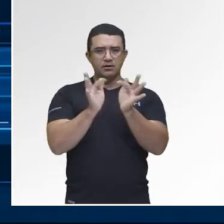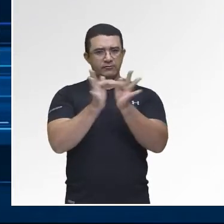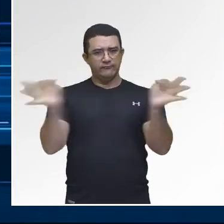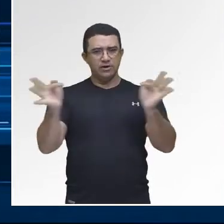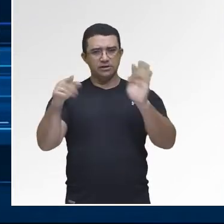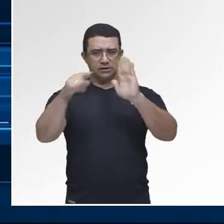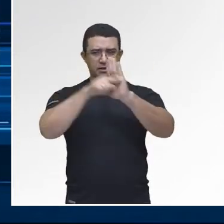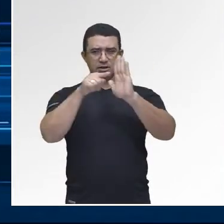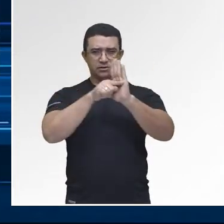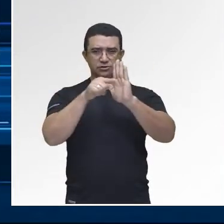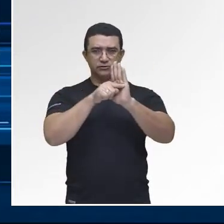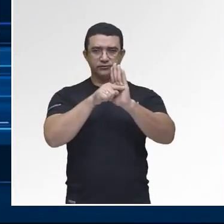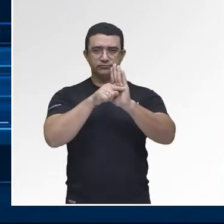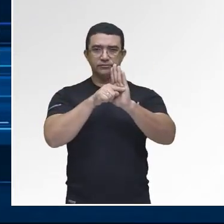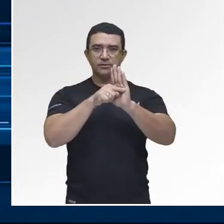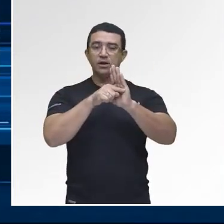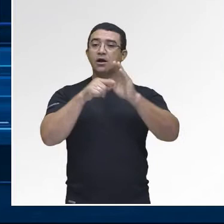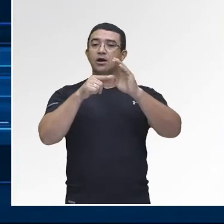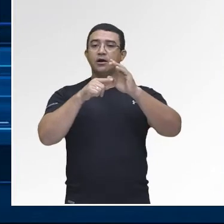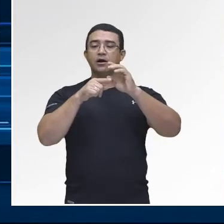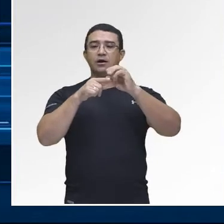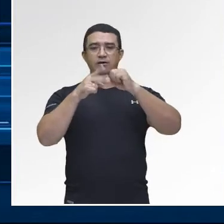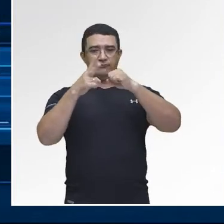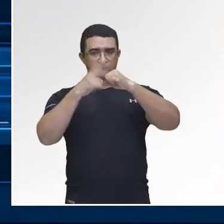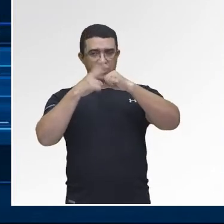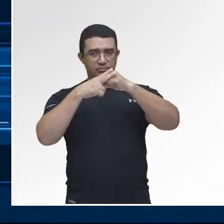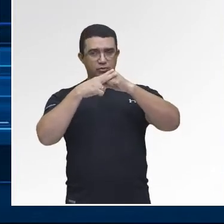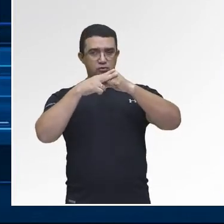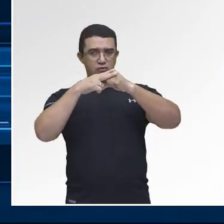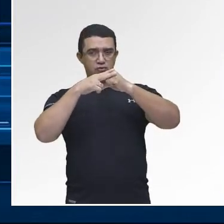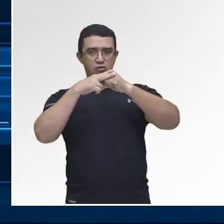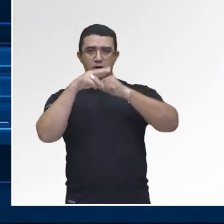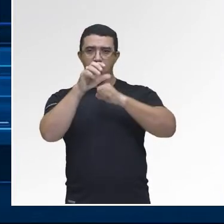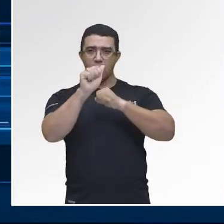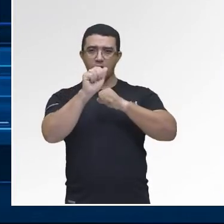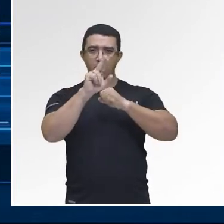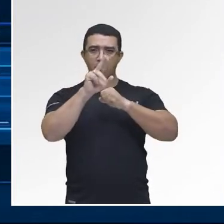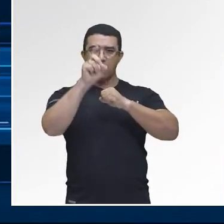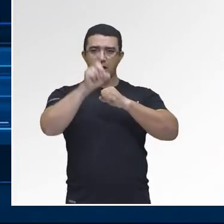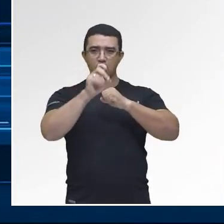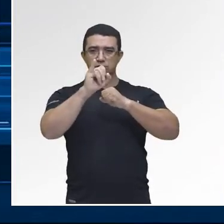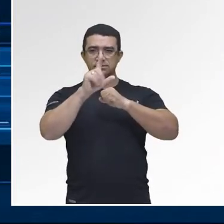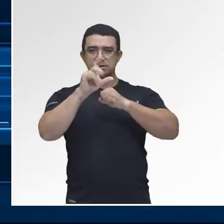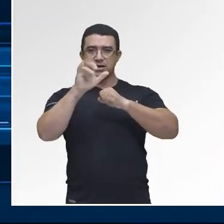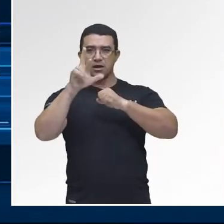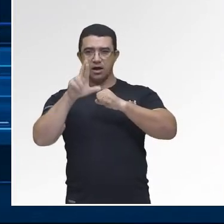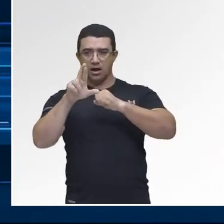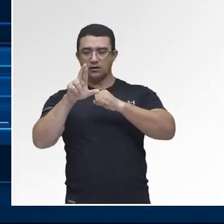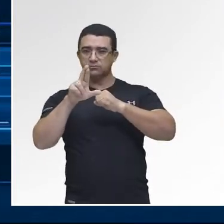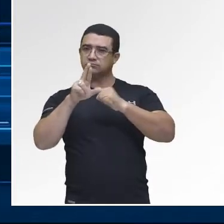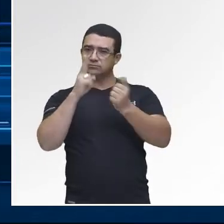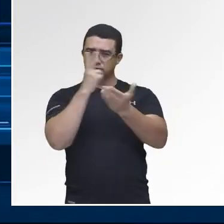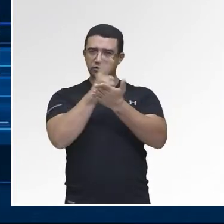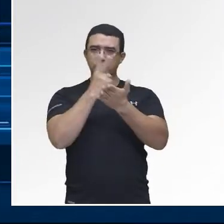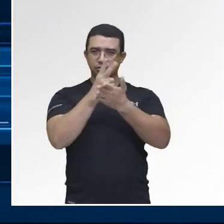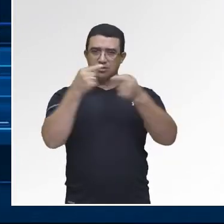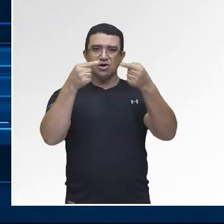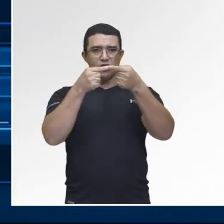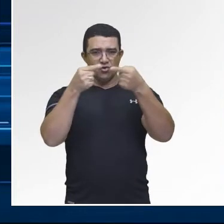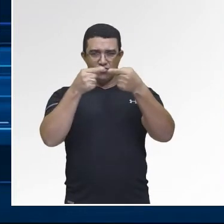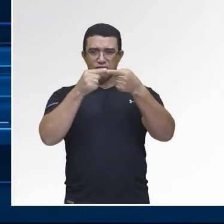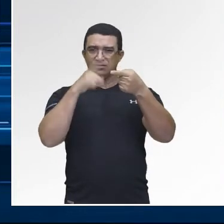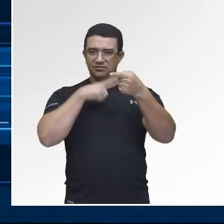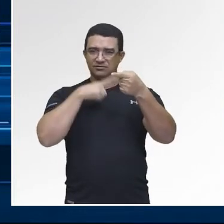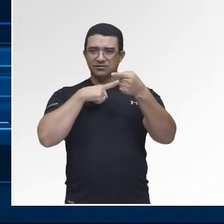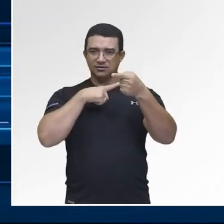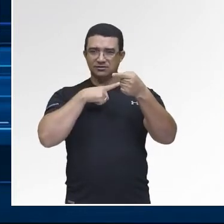o verbo auxiliar, então, ele vai estar chamando para ele o not, né? É ele que vai atrair